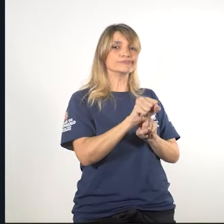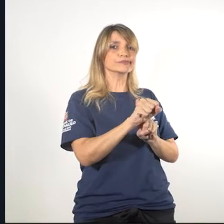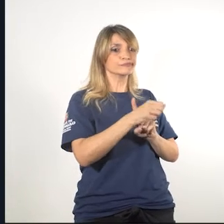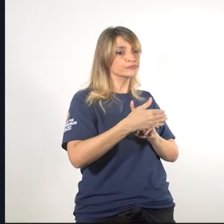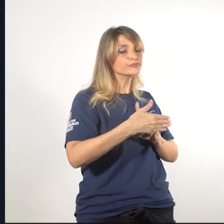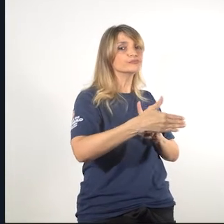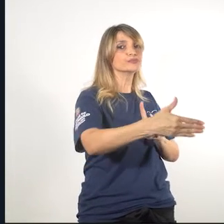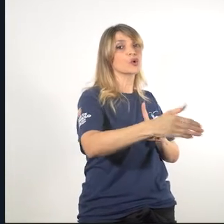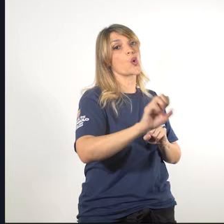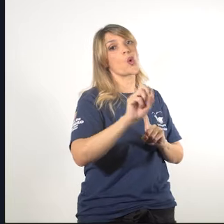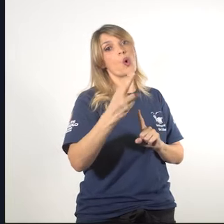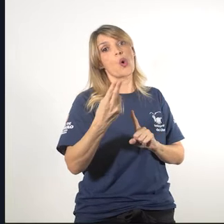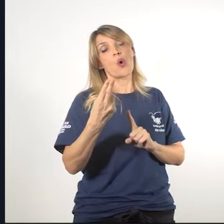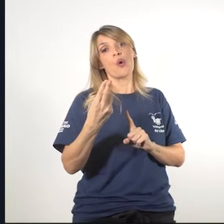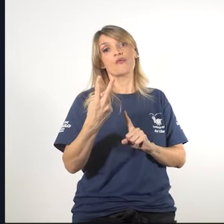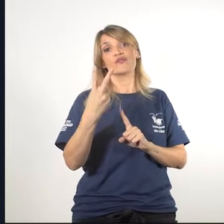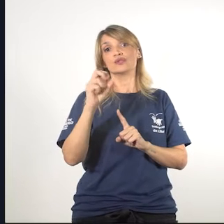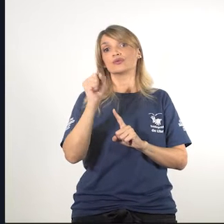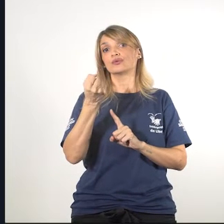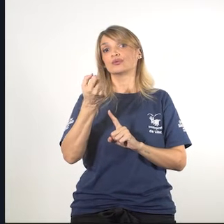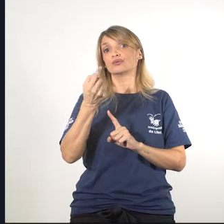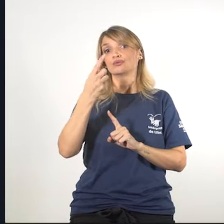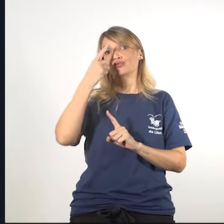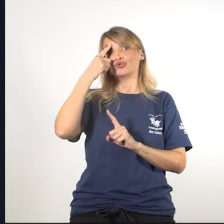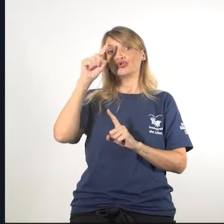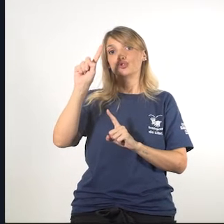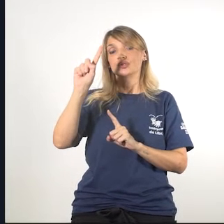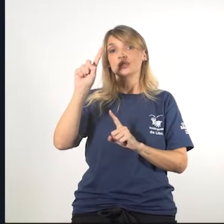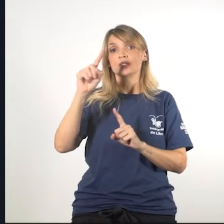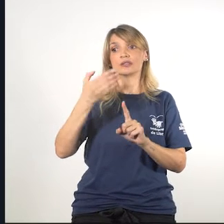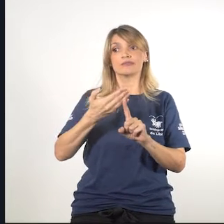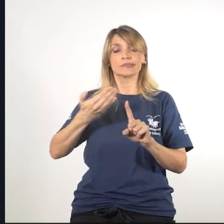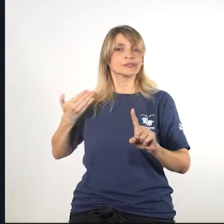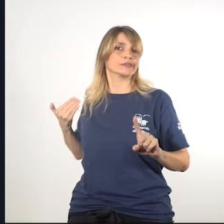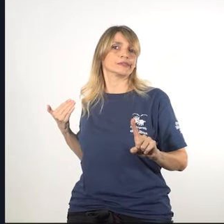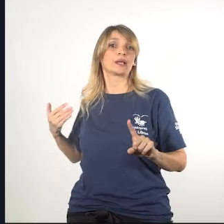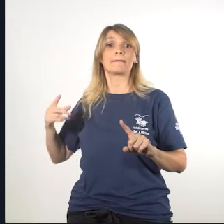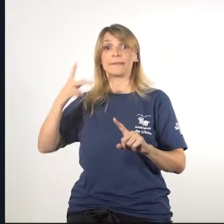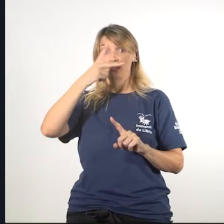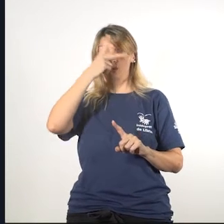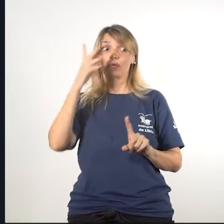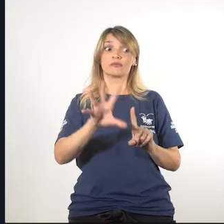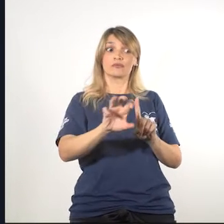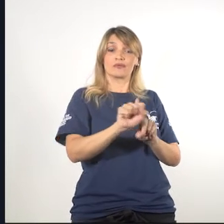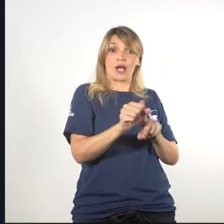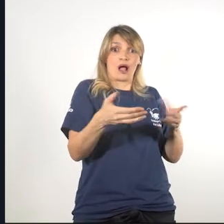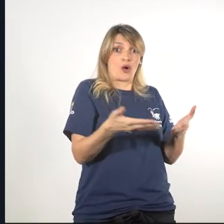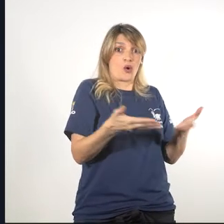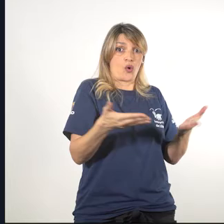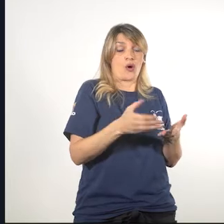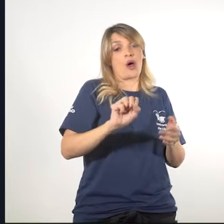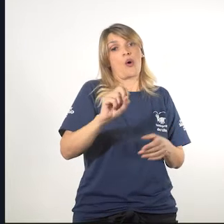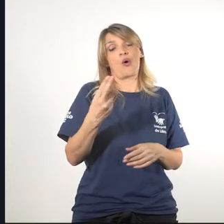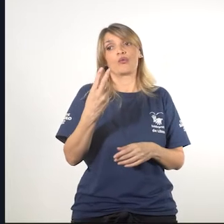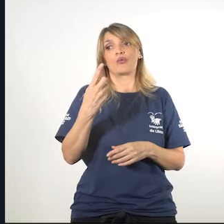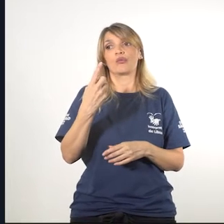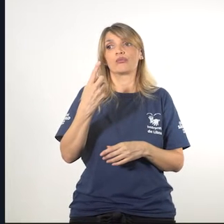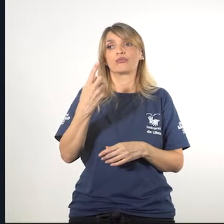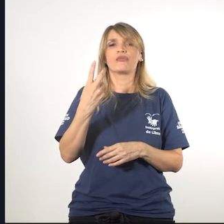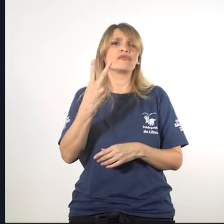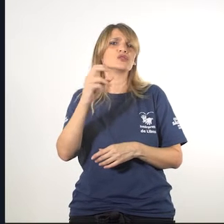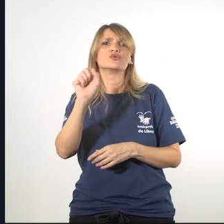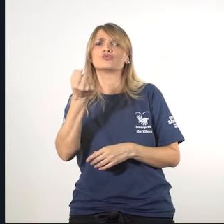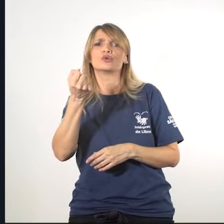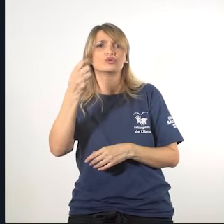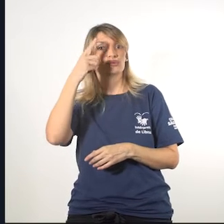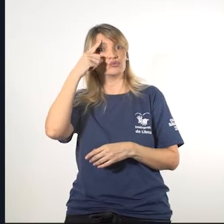ou a menos de 28 dias. Então, pessoas que estiverem com Covid ou que tiveram Covid há menos de 28 dias,